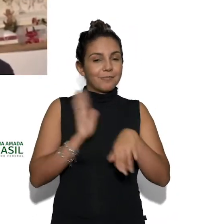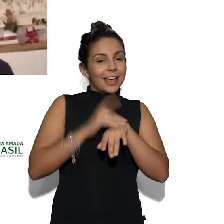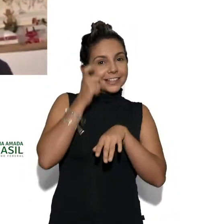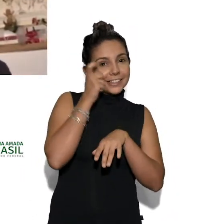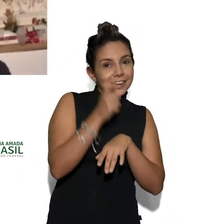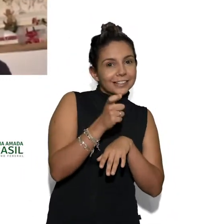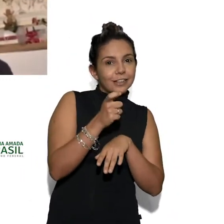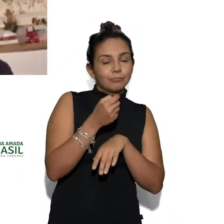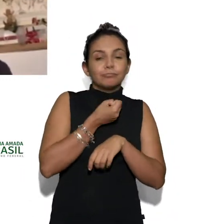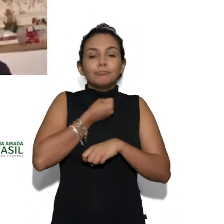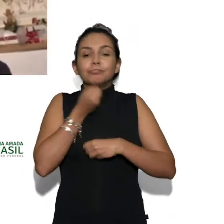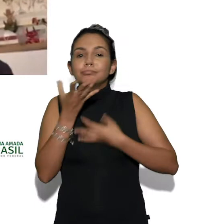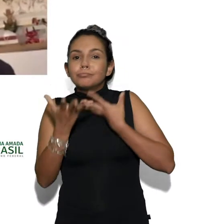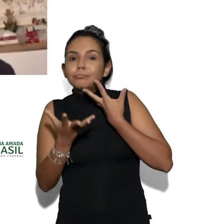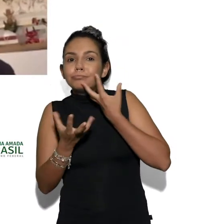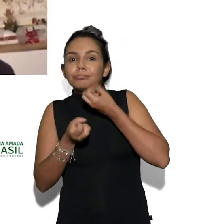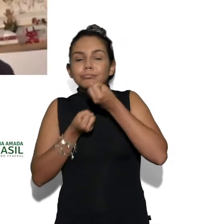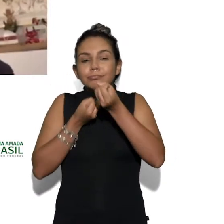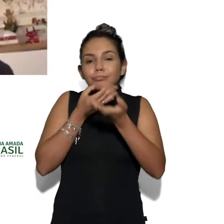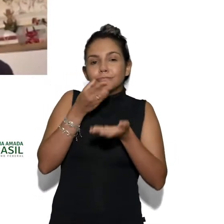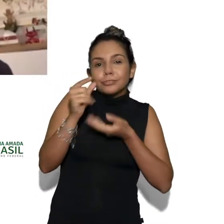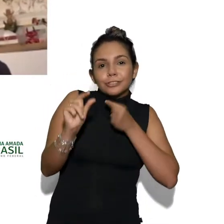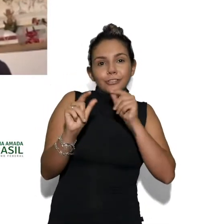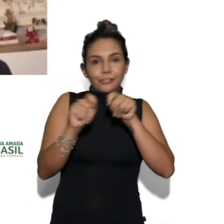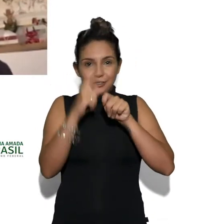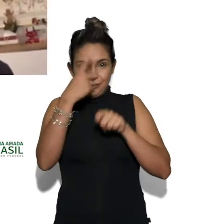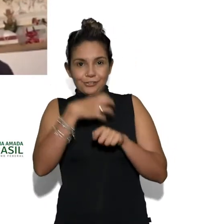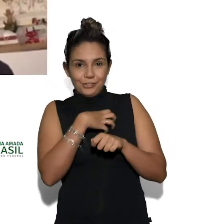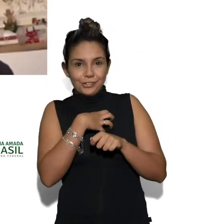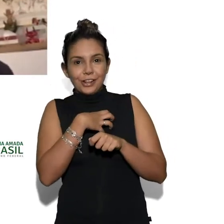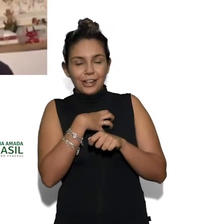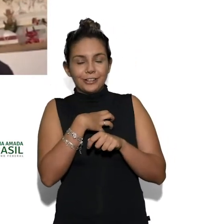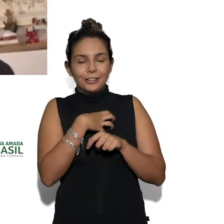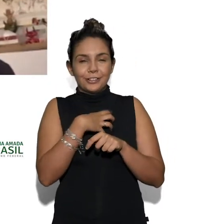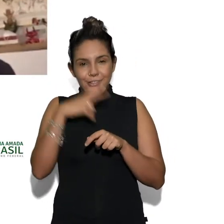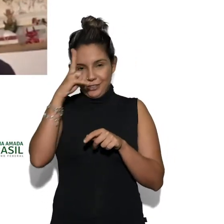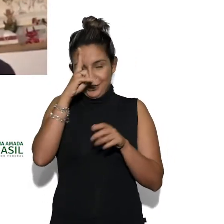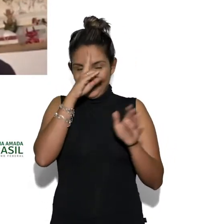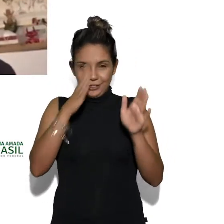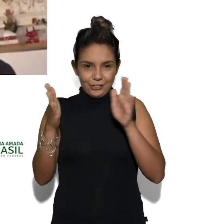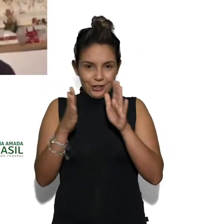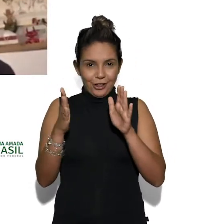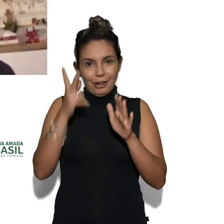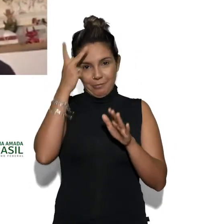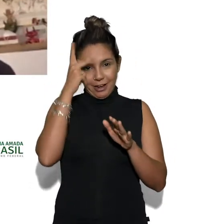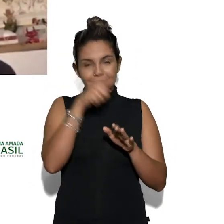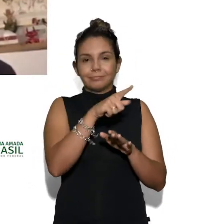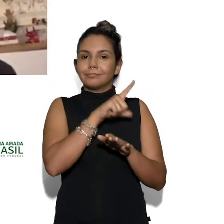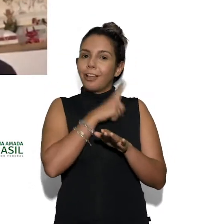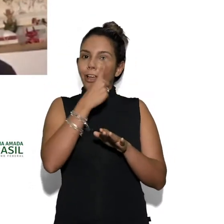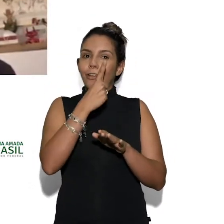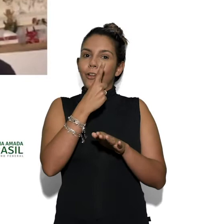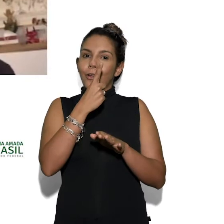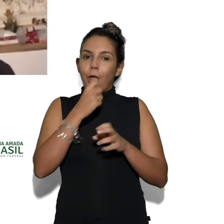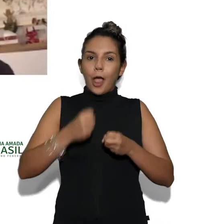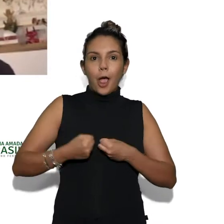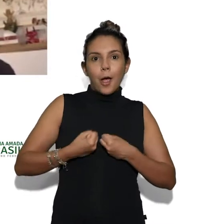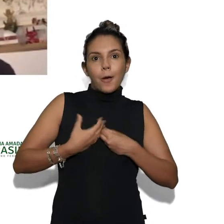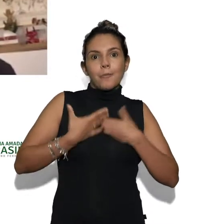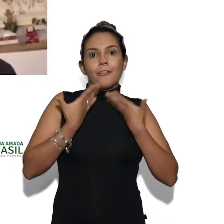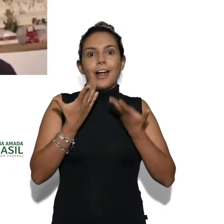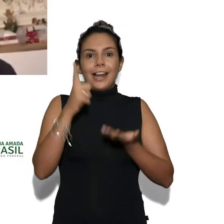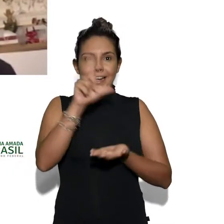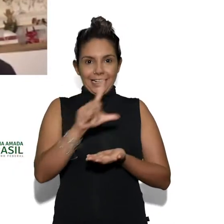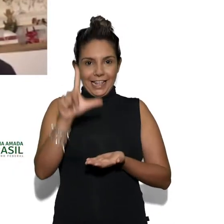interessante, vai de alguma forma fazendo uma gestão da história para que ela tenha uma performance